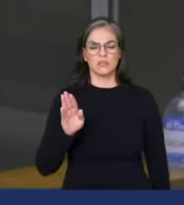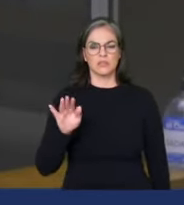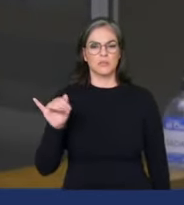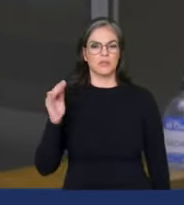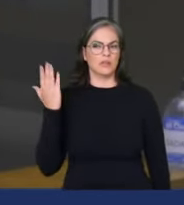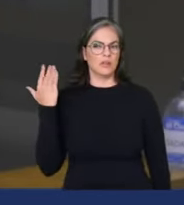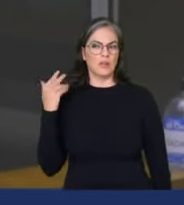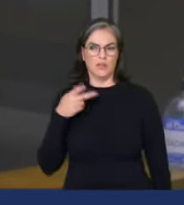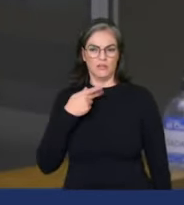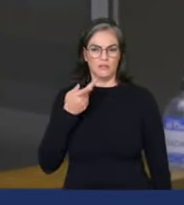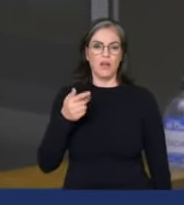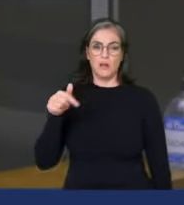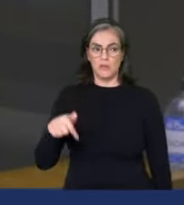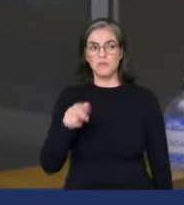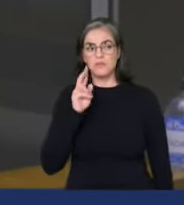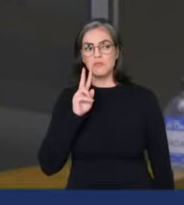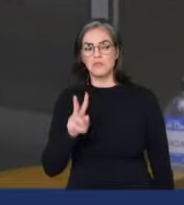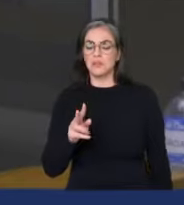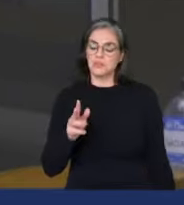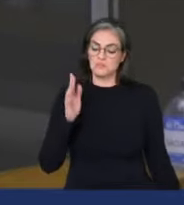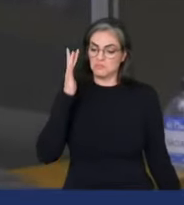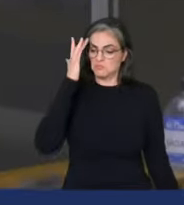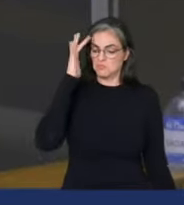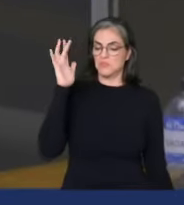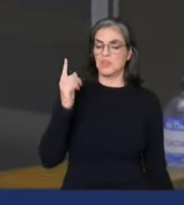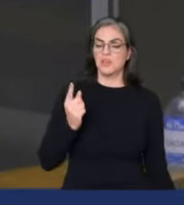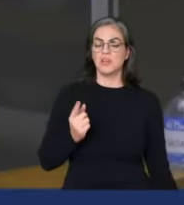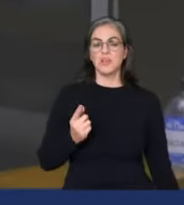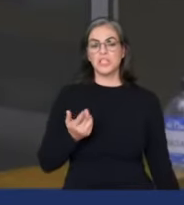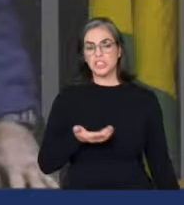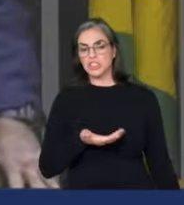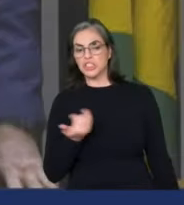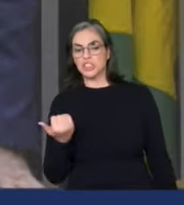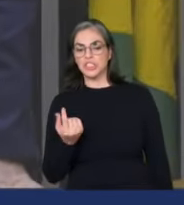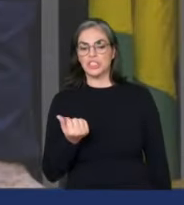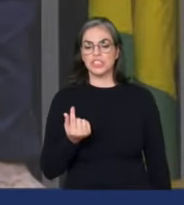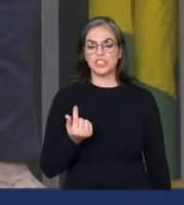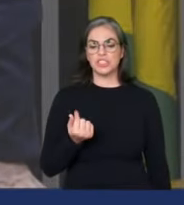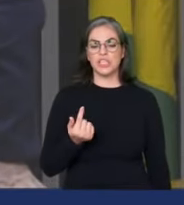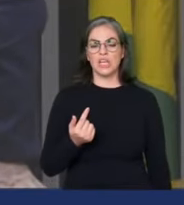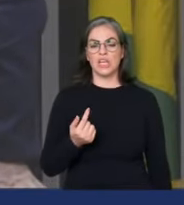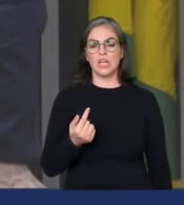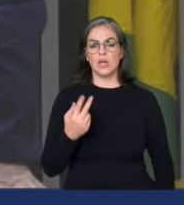aqui ontem, que apurar se é isso mesmo, e tirar da política pública e botar na mão dos deputados para fazer,